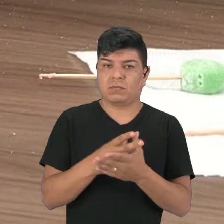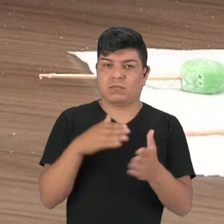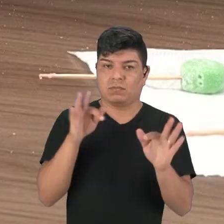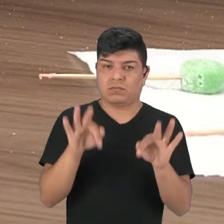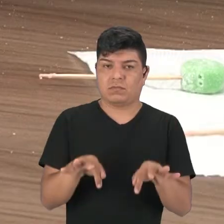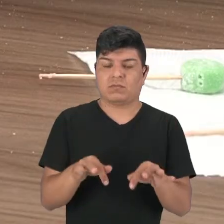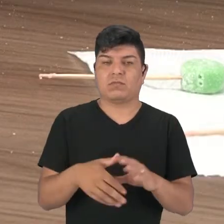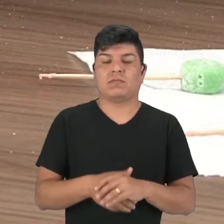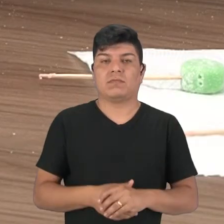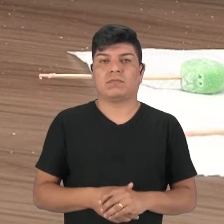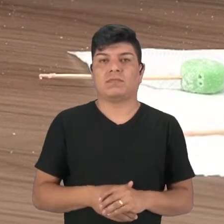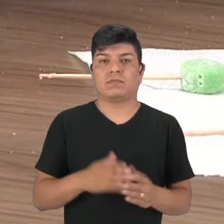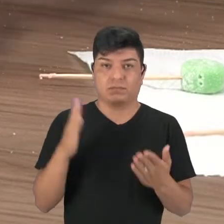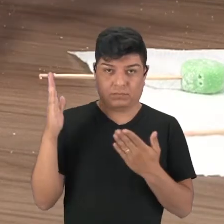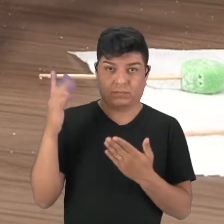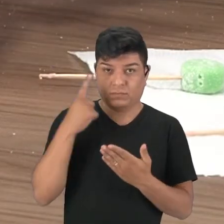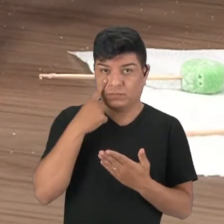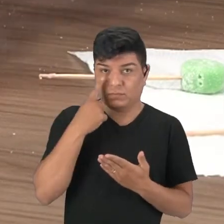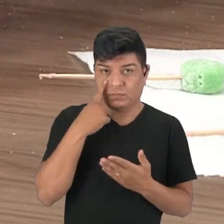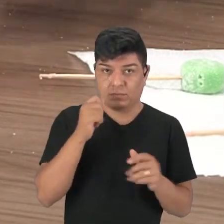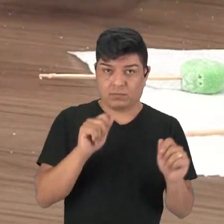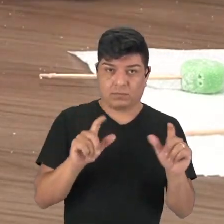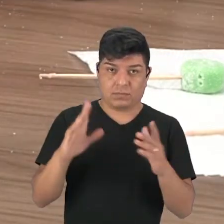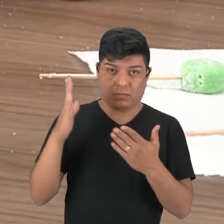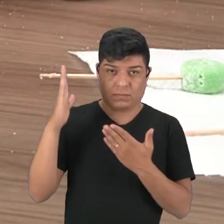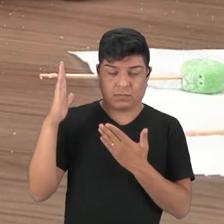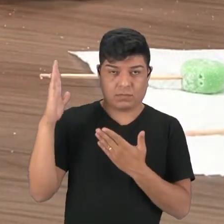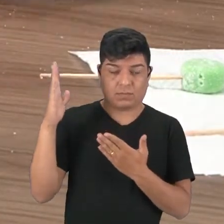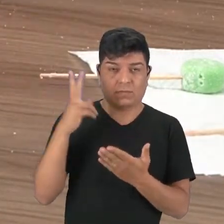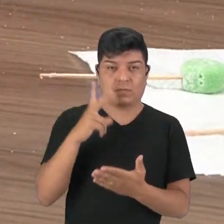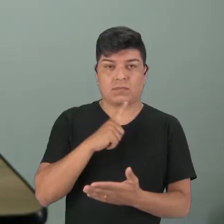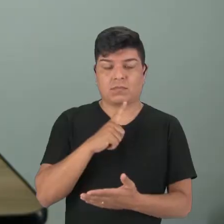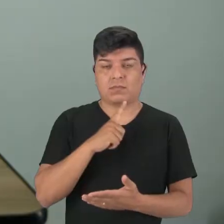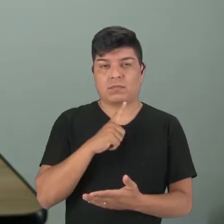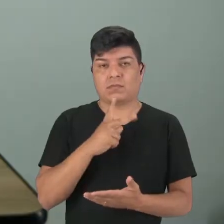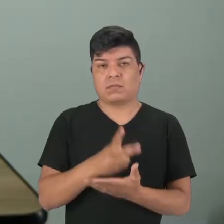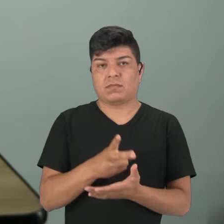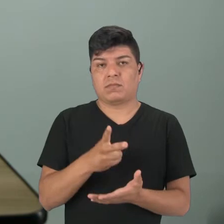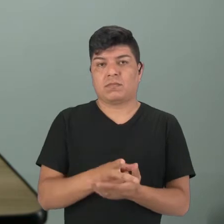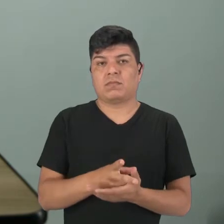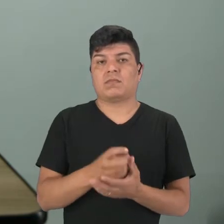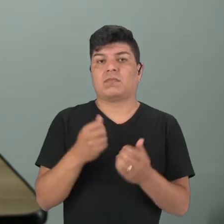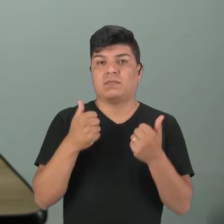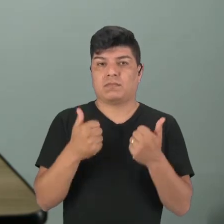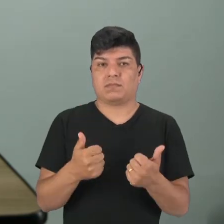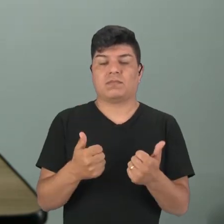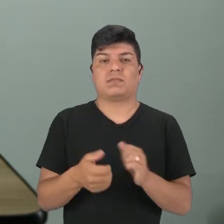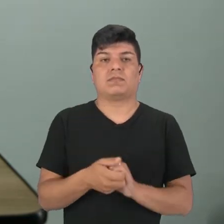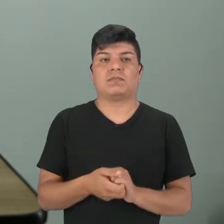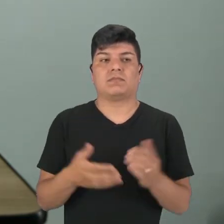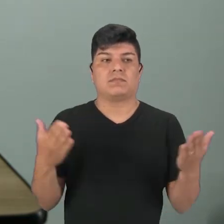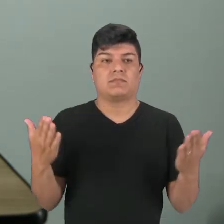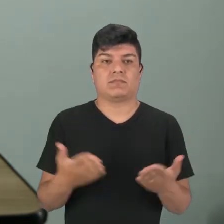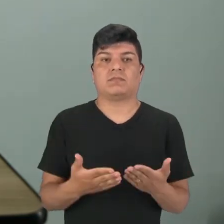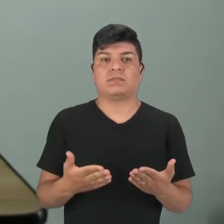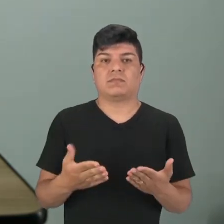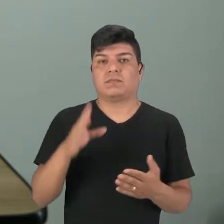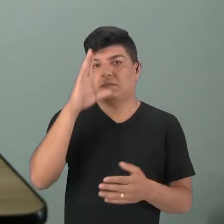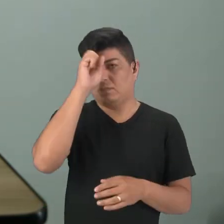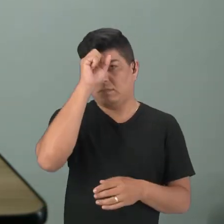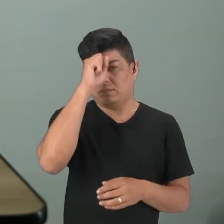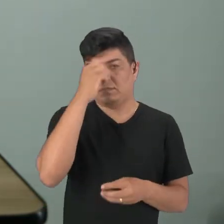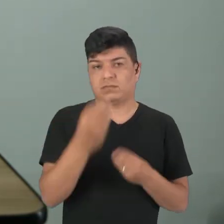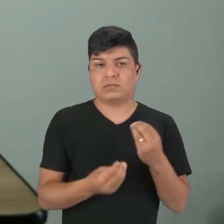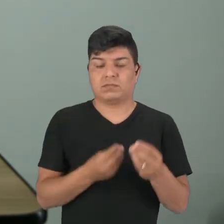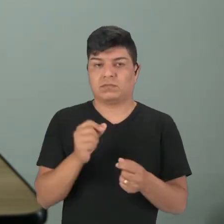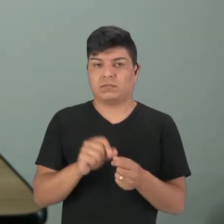pontinha. Viram? Sempre aqui na pontinha nós vamos ter. Muito bem. Agora vamos, né? Vocês já aprenderam